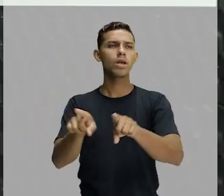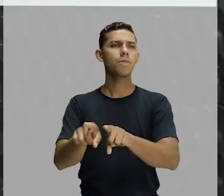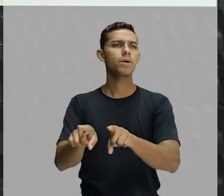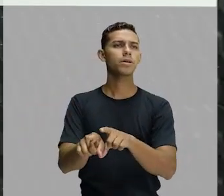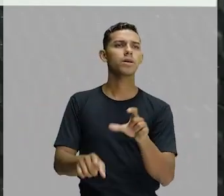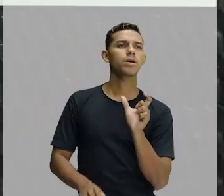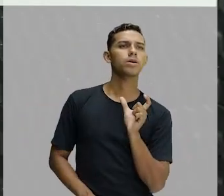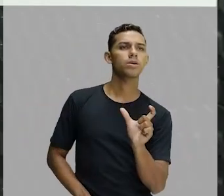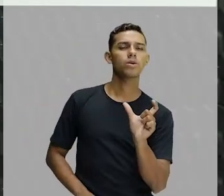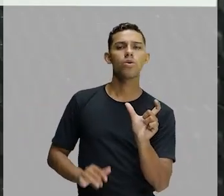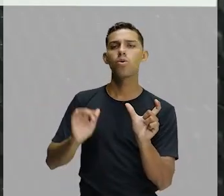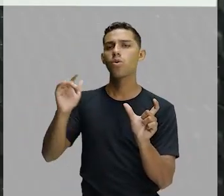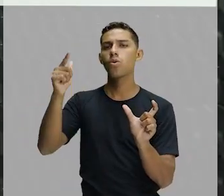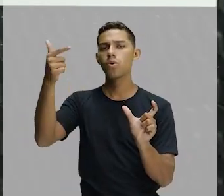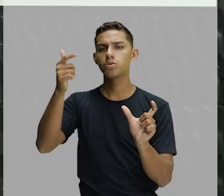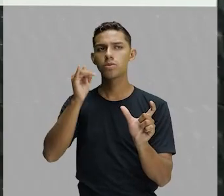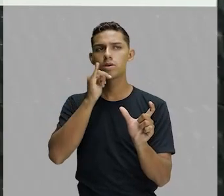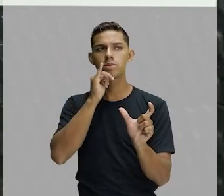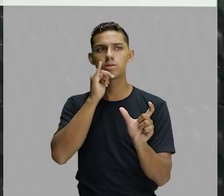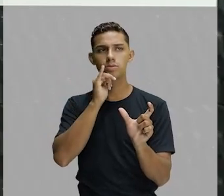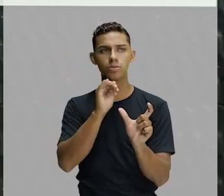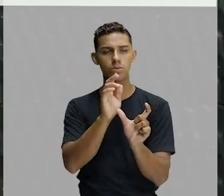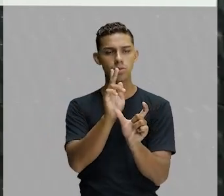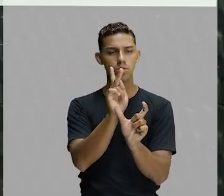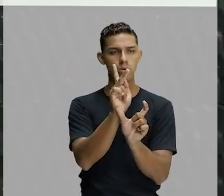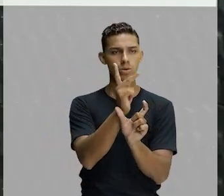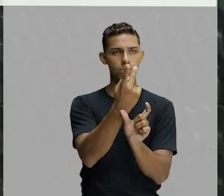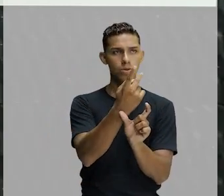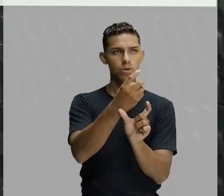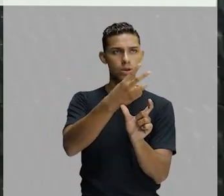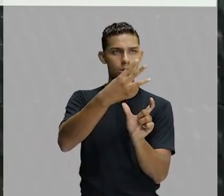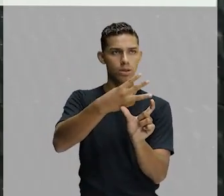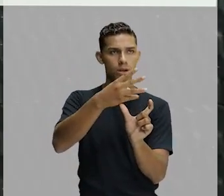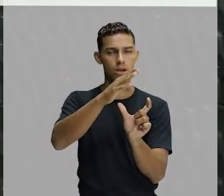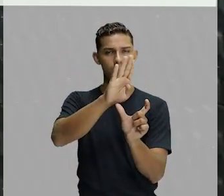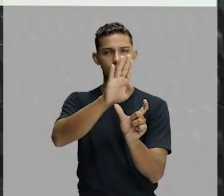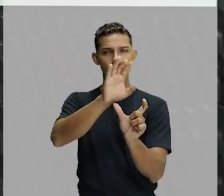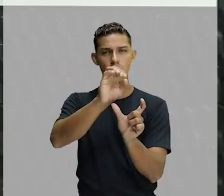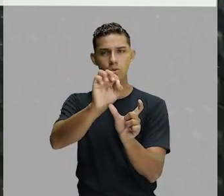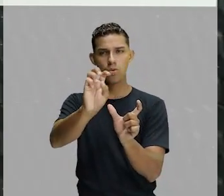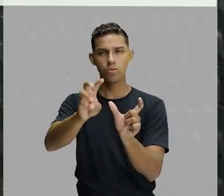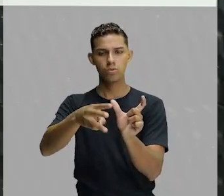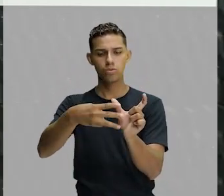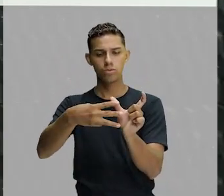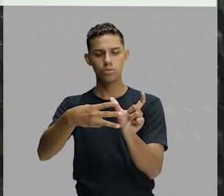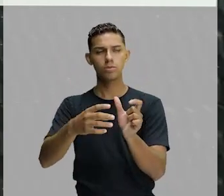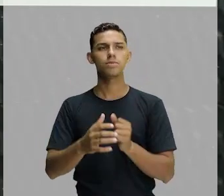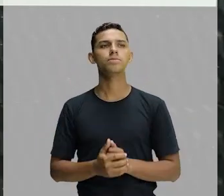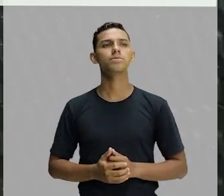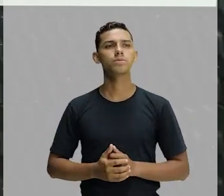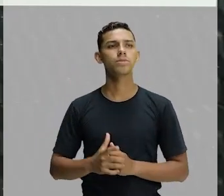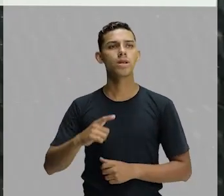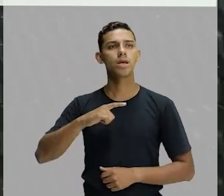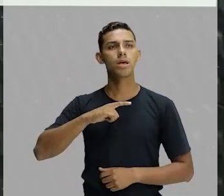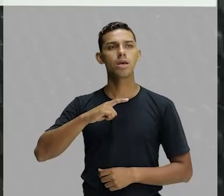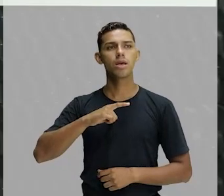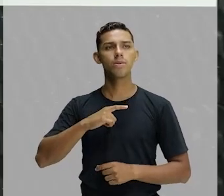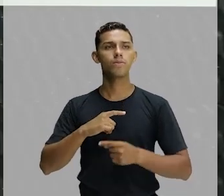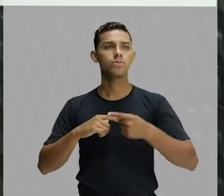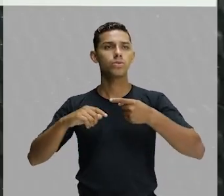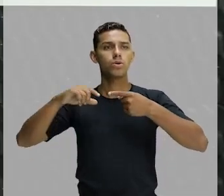ser absorvido pela planta, mas ele na forma de um sal, ele vai formar o sal borato, ele